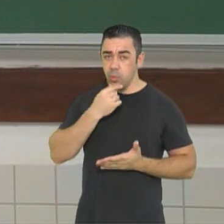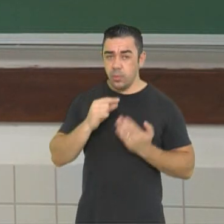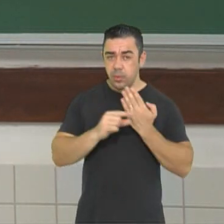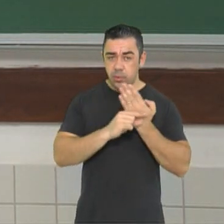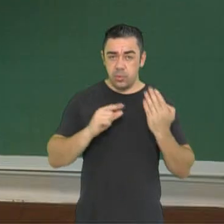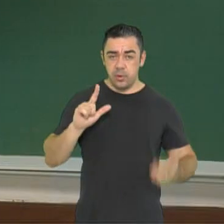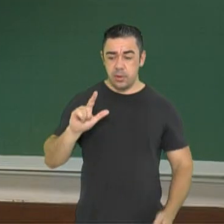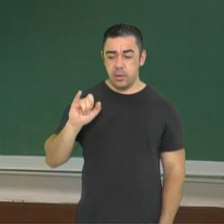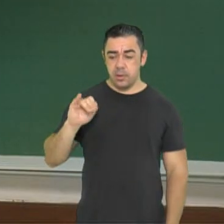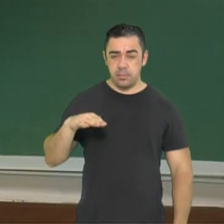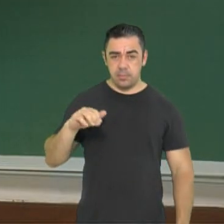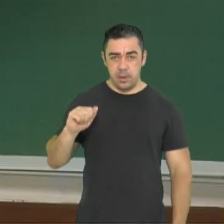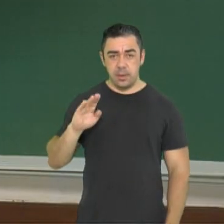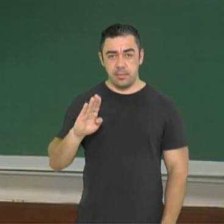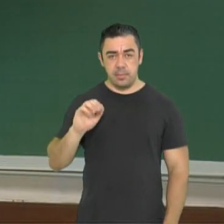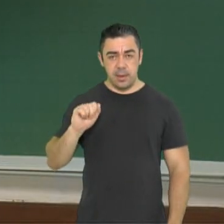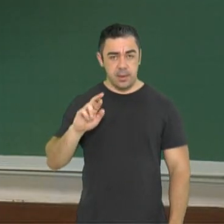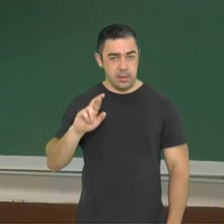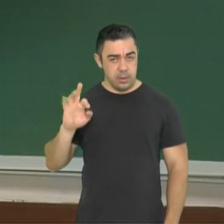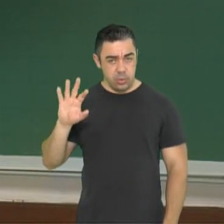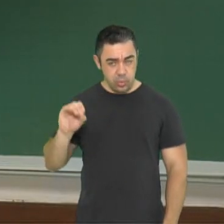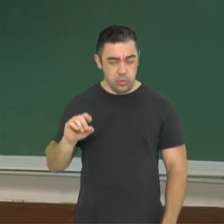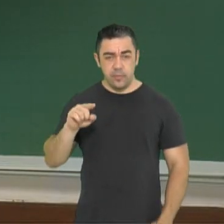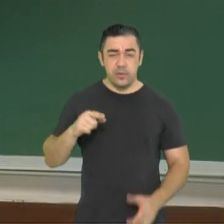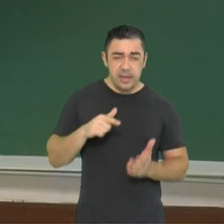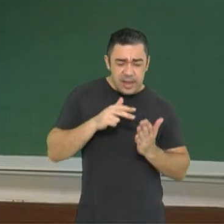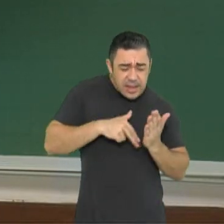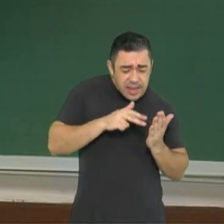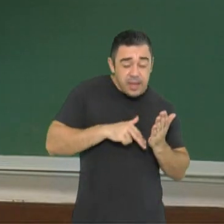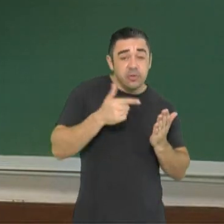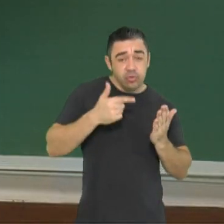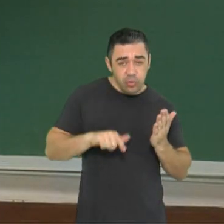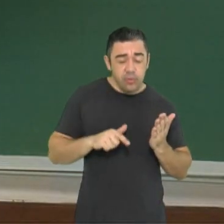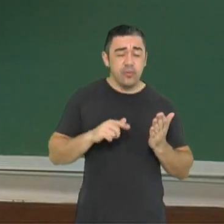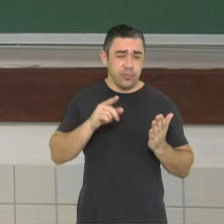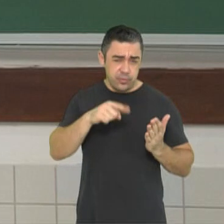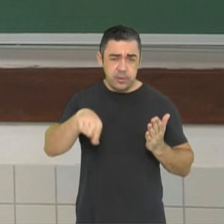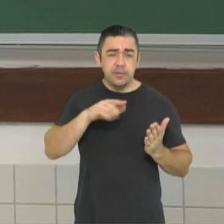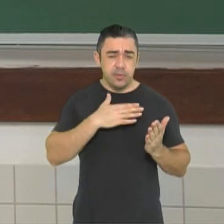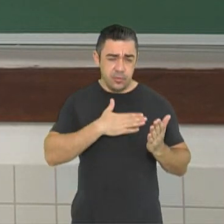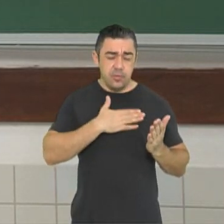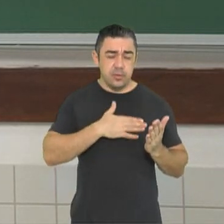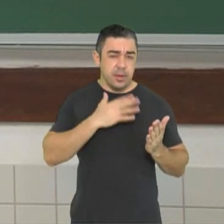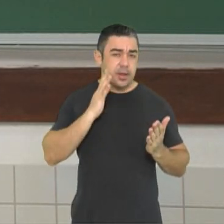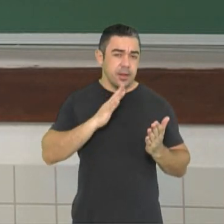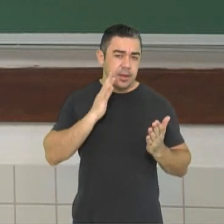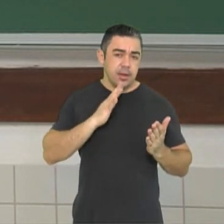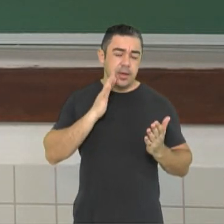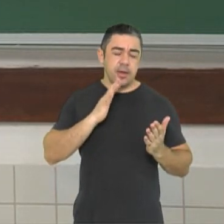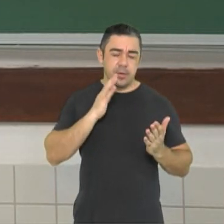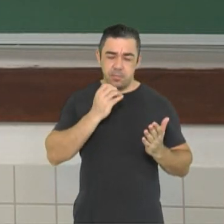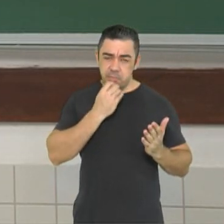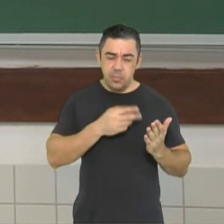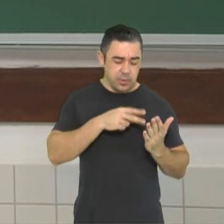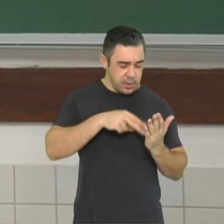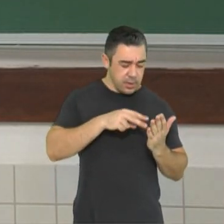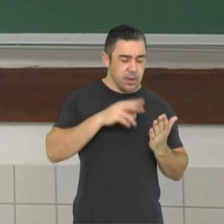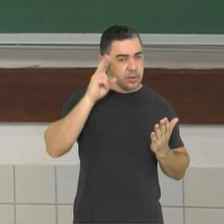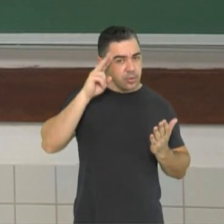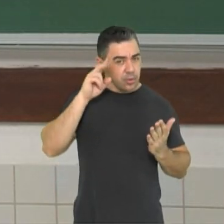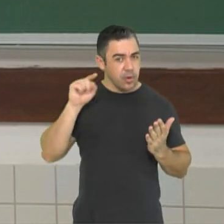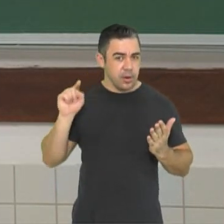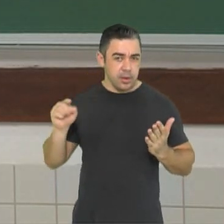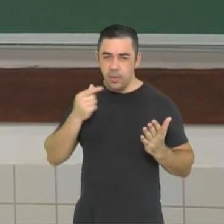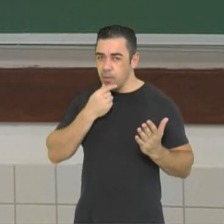Barreto. Depois, se necessário, façam uma leitura do conto novamente. Vocês vão ver que delicioso que é essa história